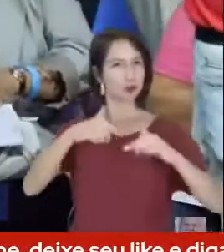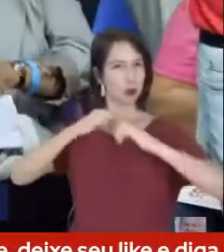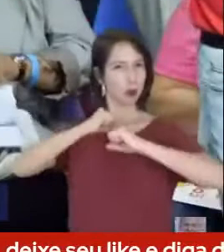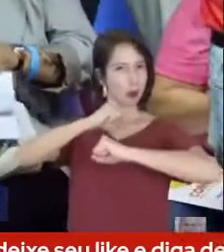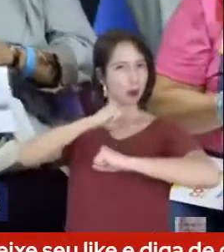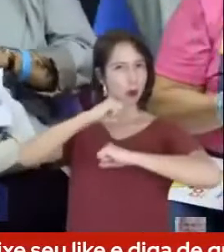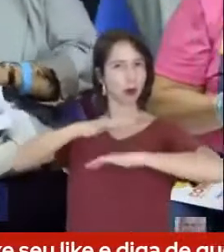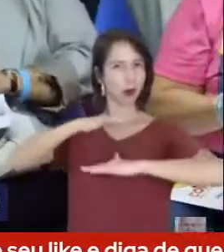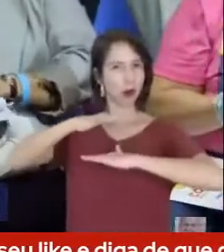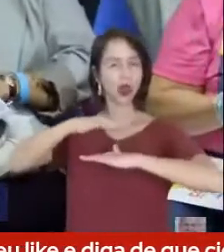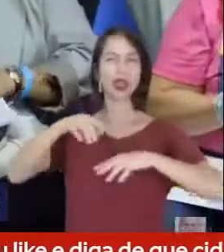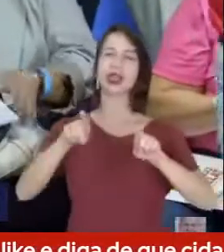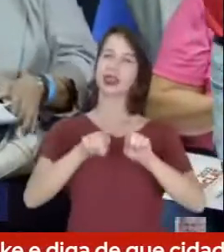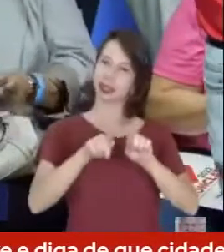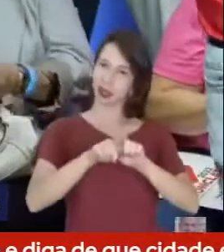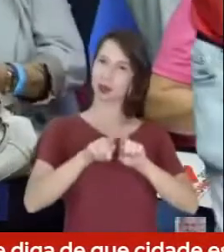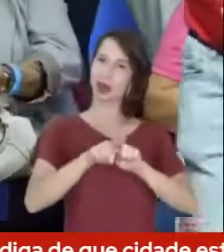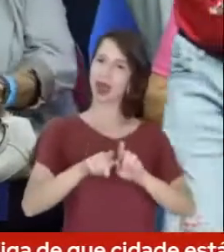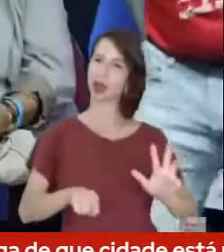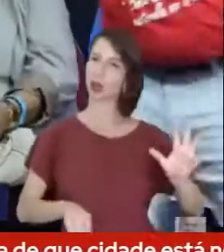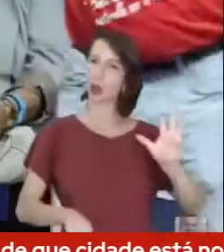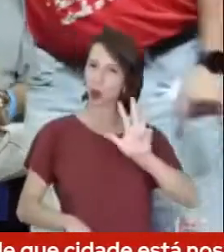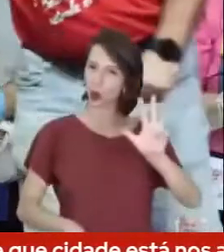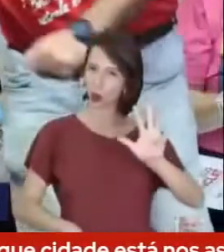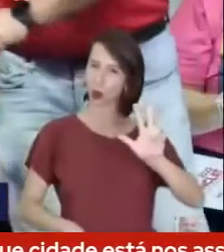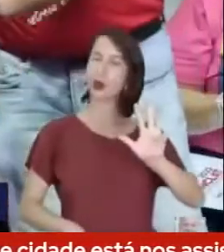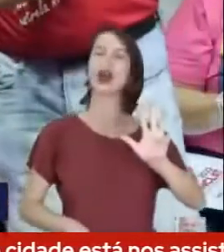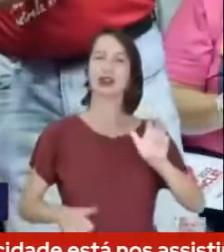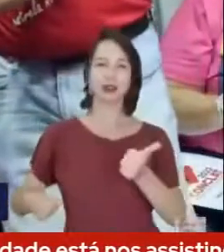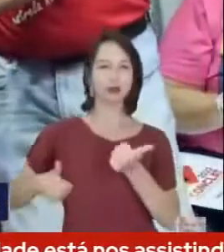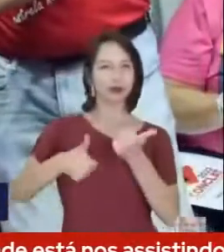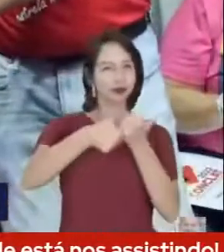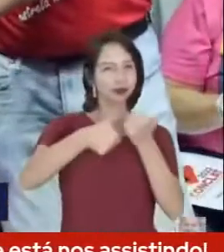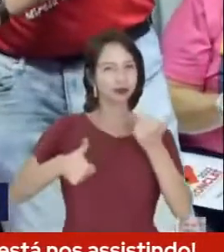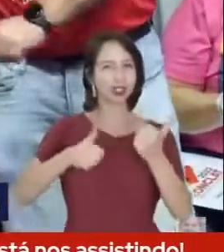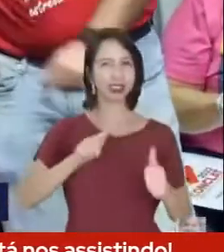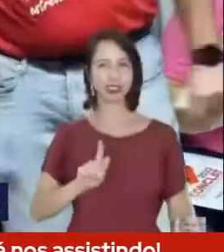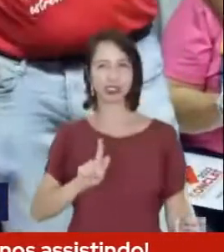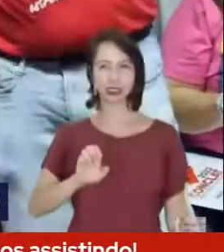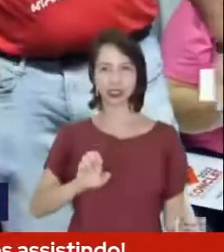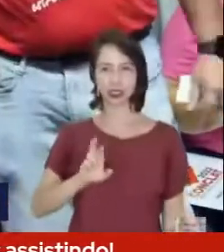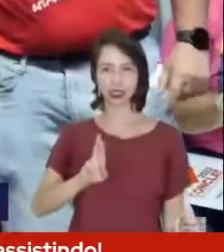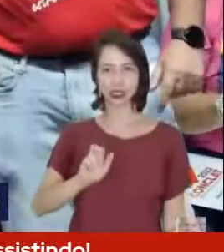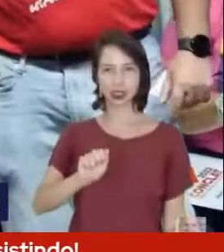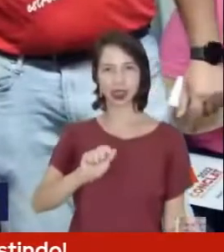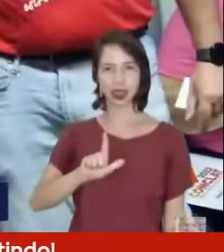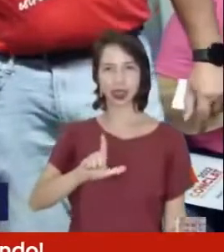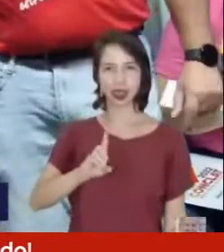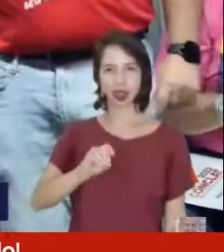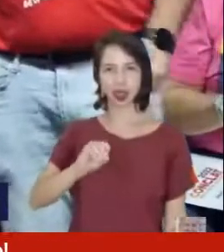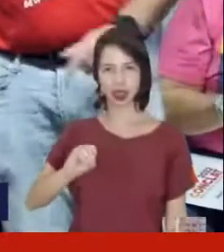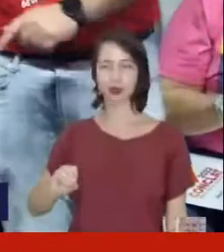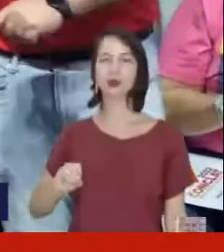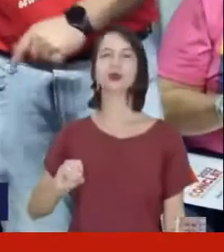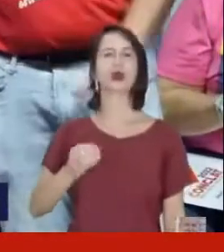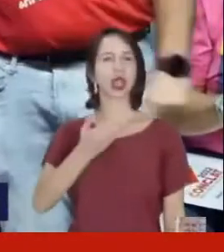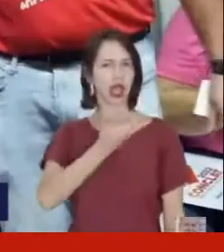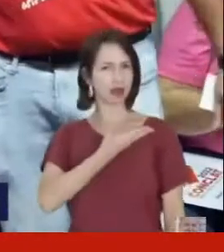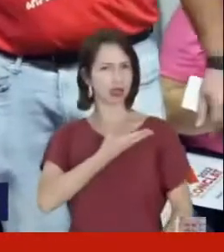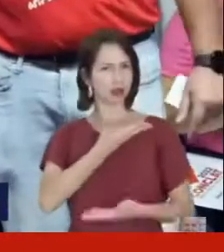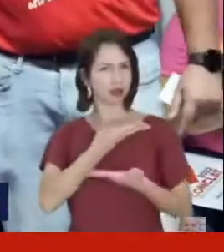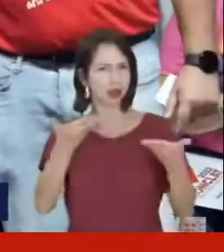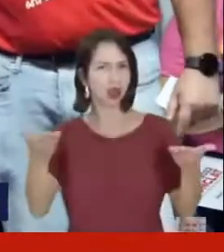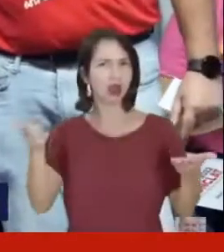presidente. Companheiras e companheiros, a agricultura familiar no mundo representa